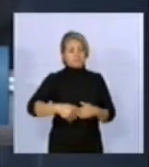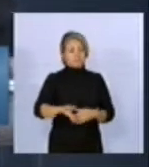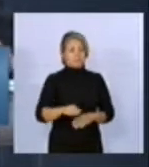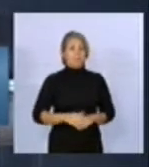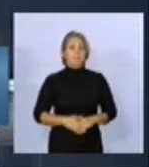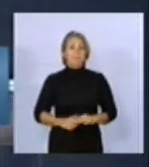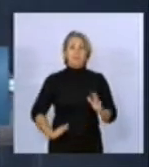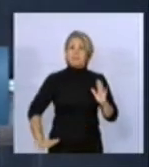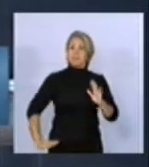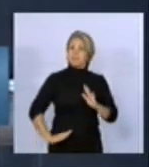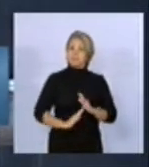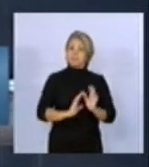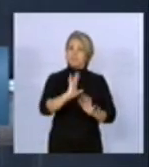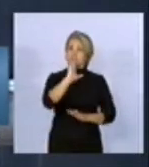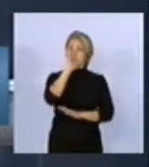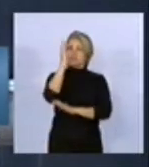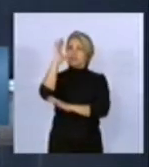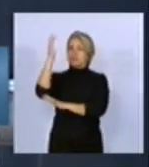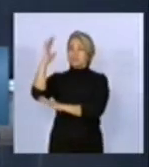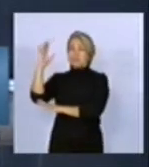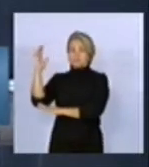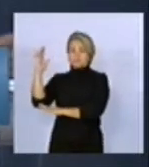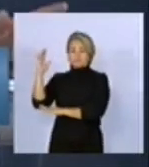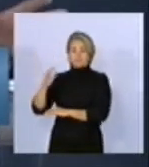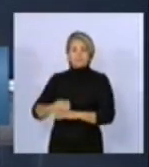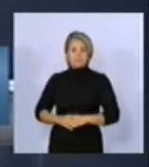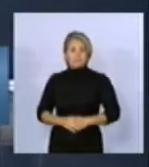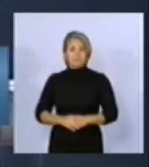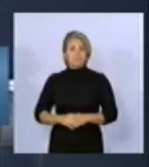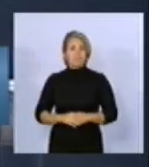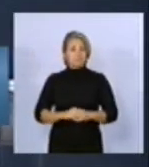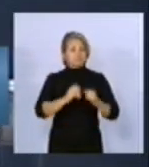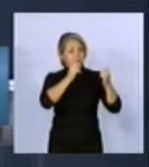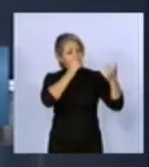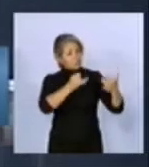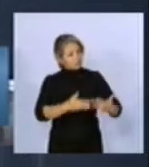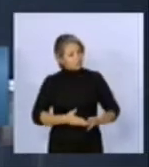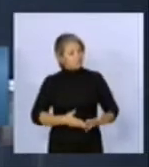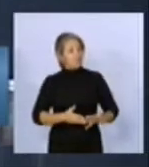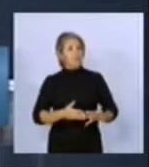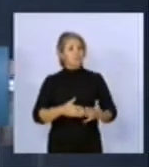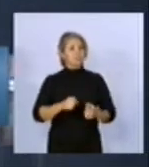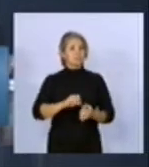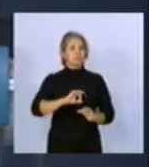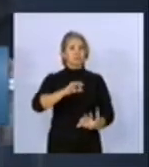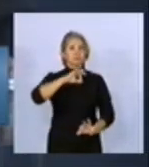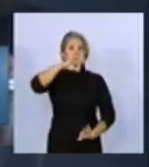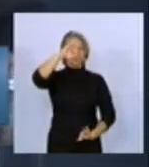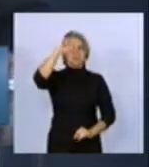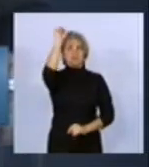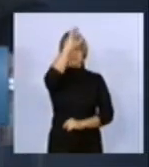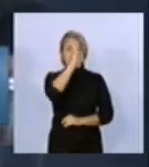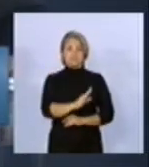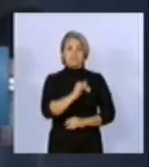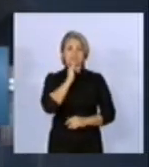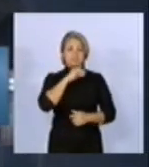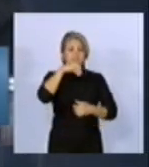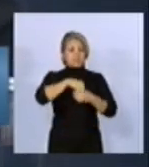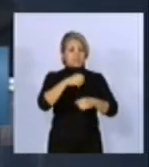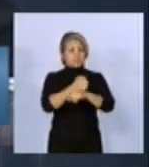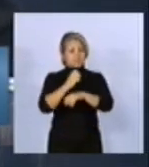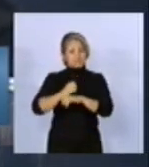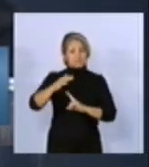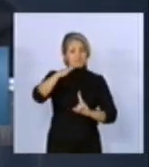as limitações climáticas Eu já falei aqui do tamanho do nosso país e digo do Paraná